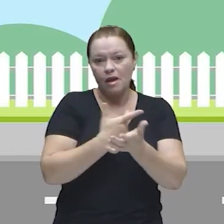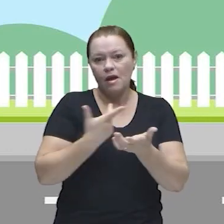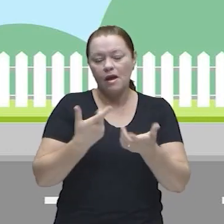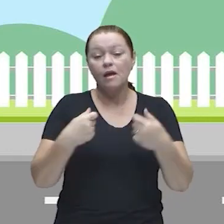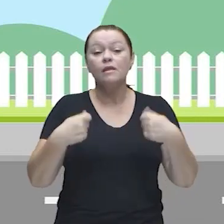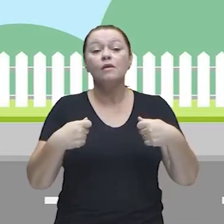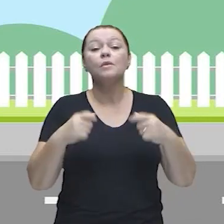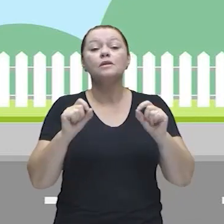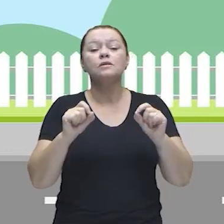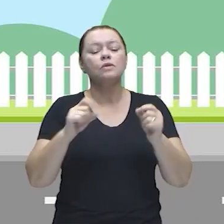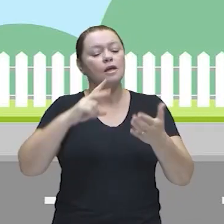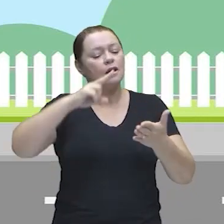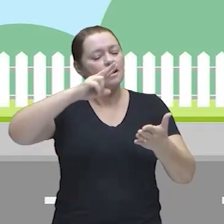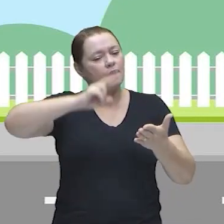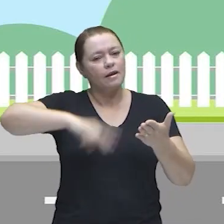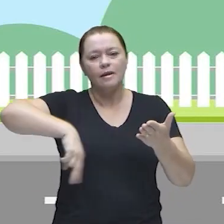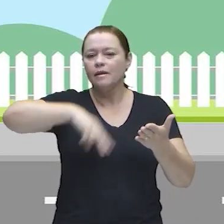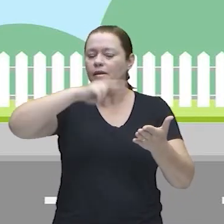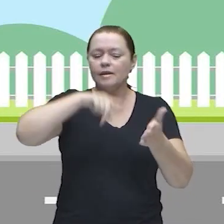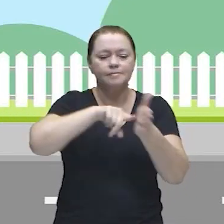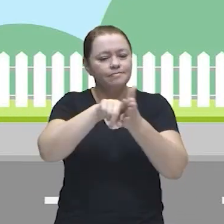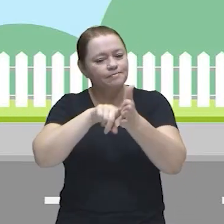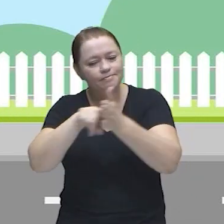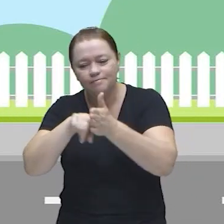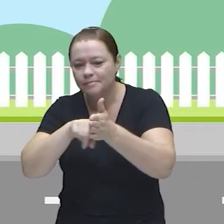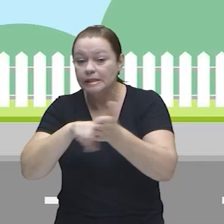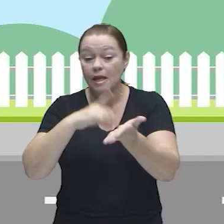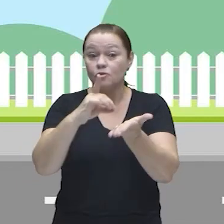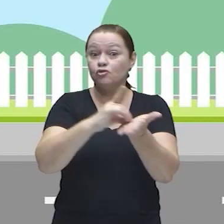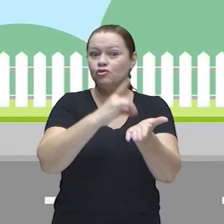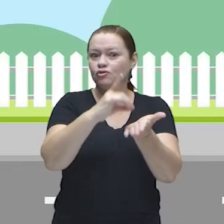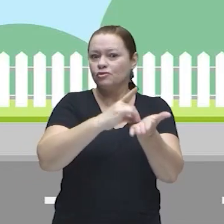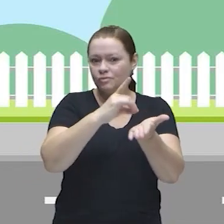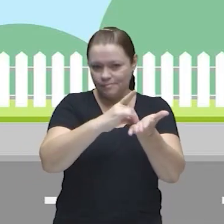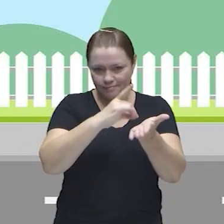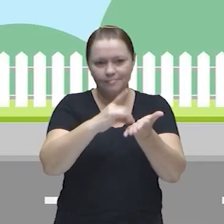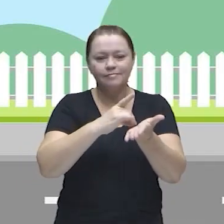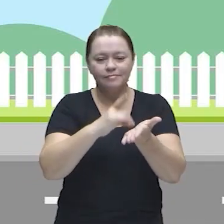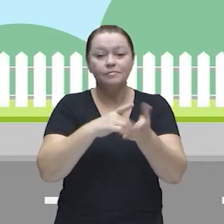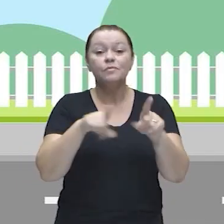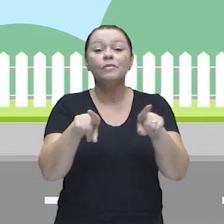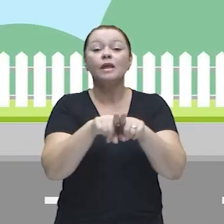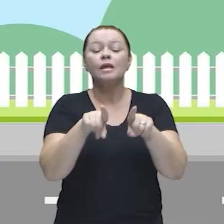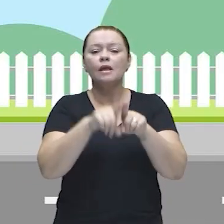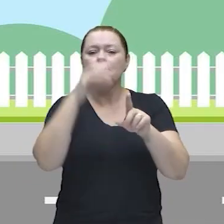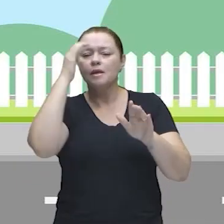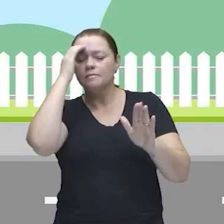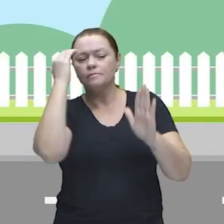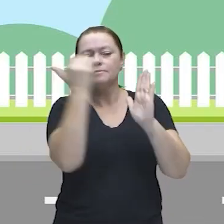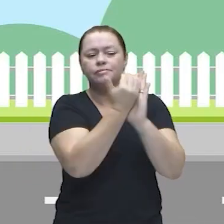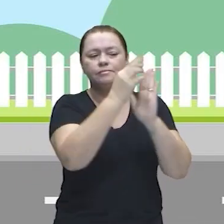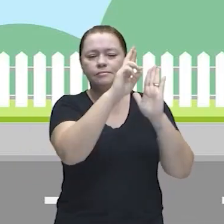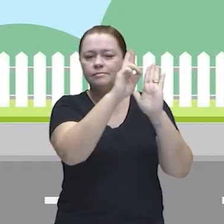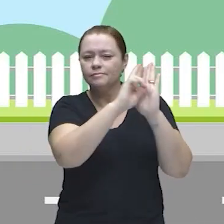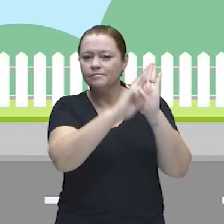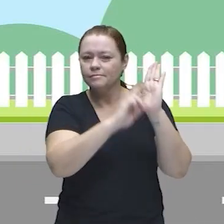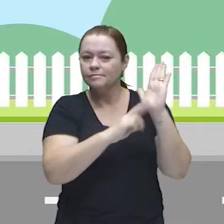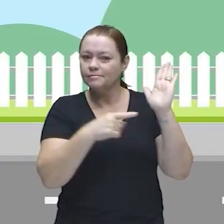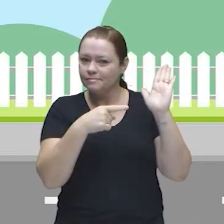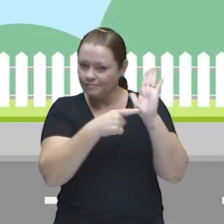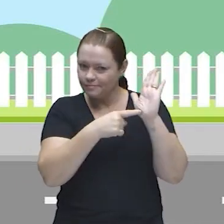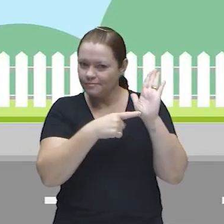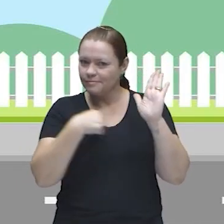devo ler, pesquisar no dicionário e seguir as regrinhas, aquelas regrinhas que